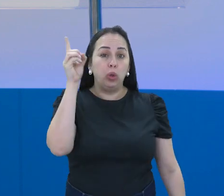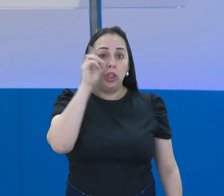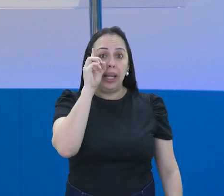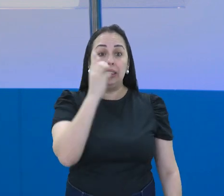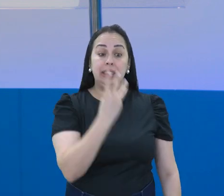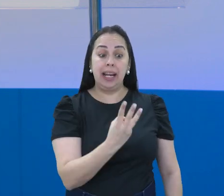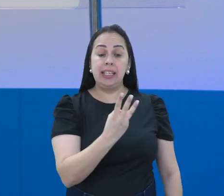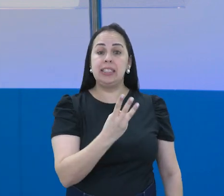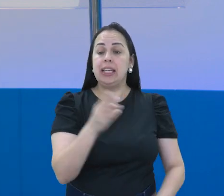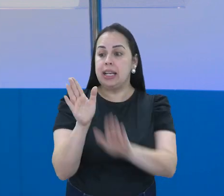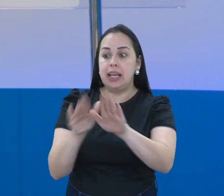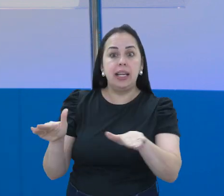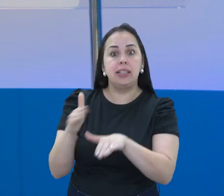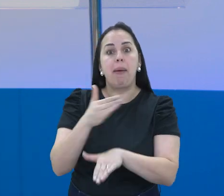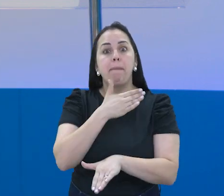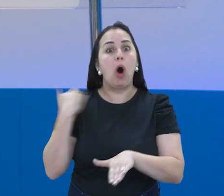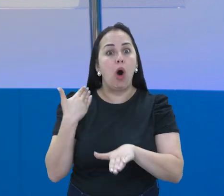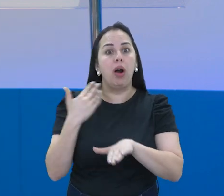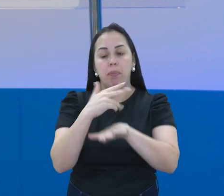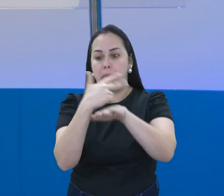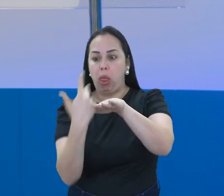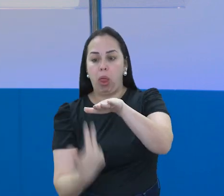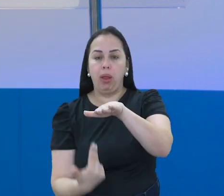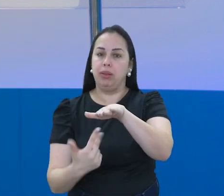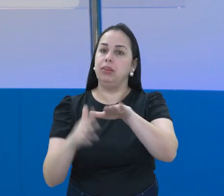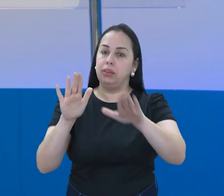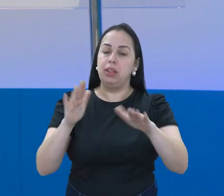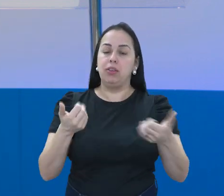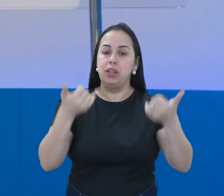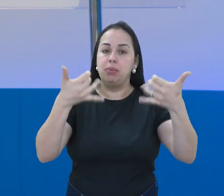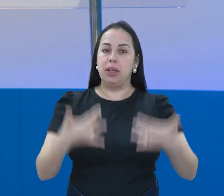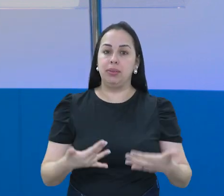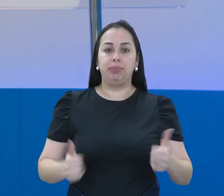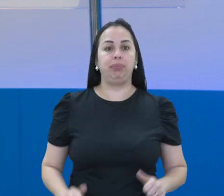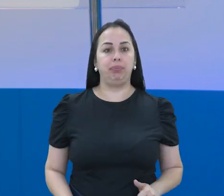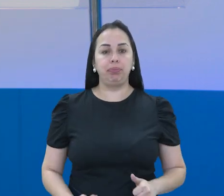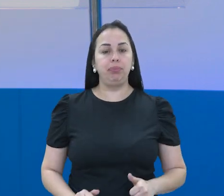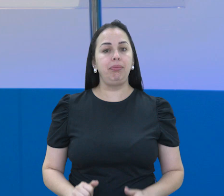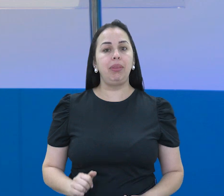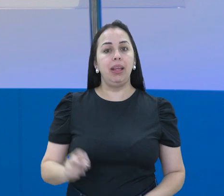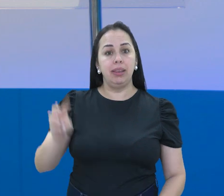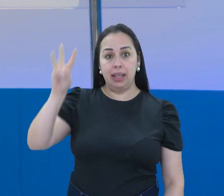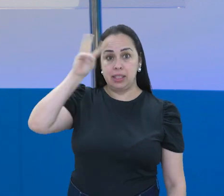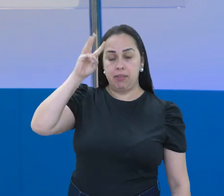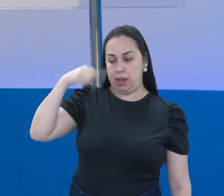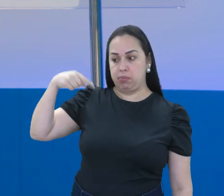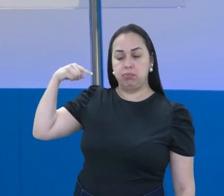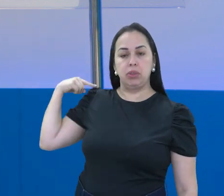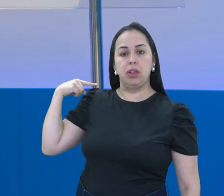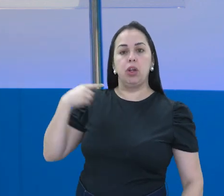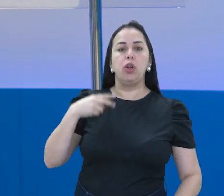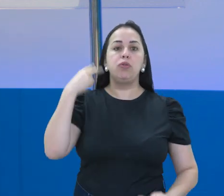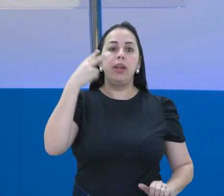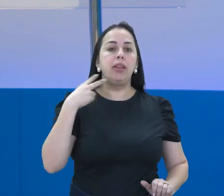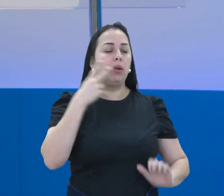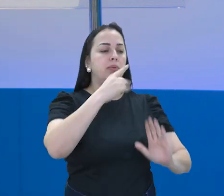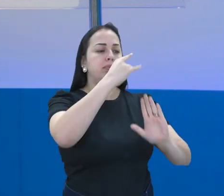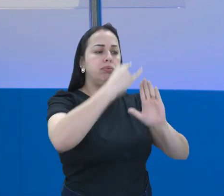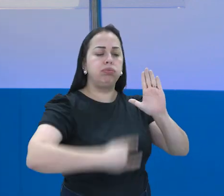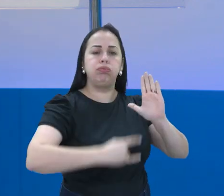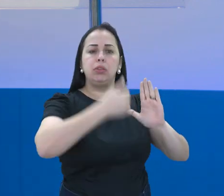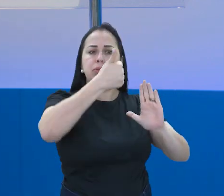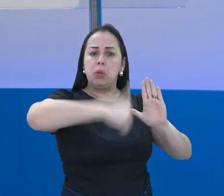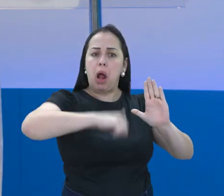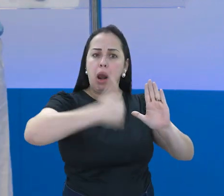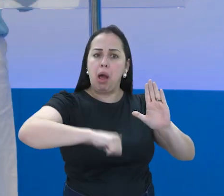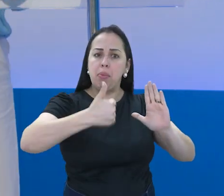por dia. Esses são alguns dos destaques da edição de hoje. Nessa terça-feira, os vereadores aprovaram documentos e debateram